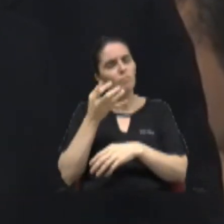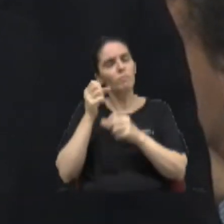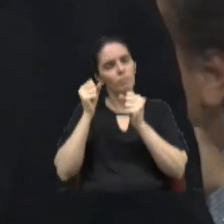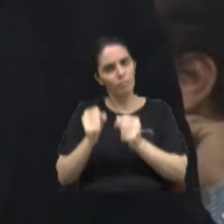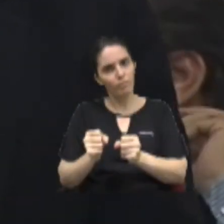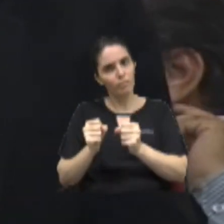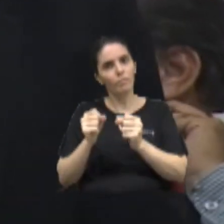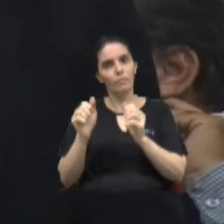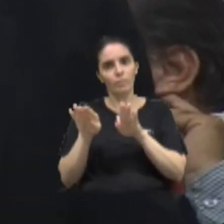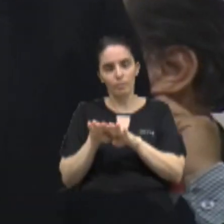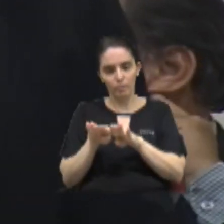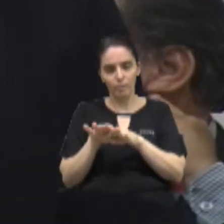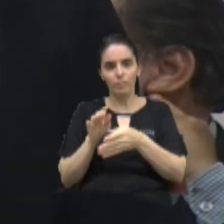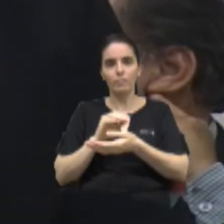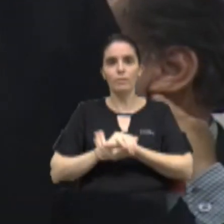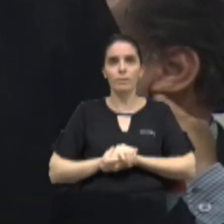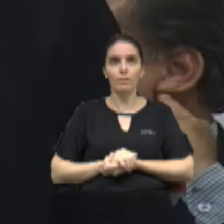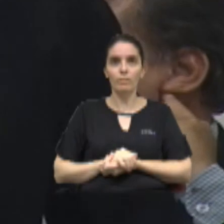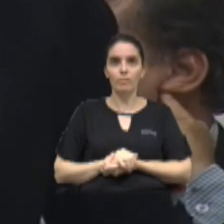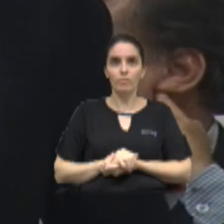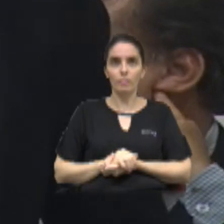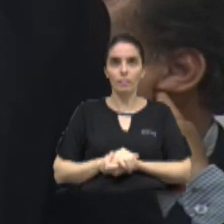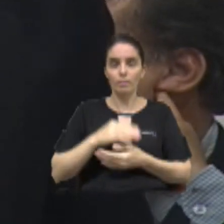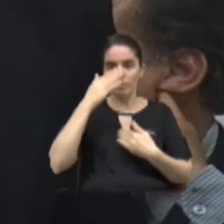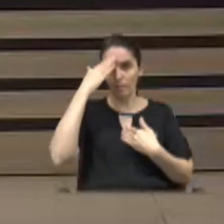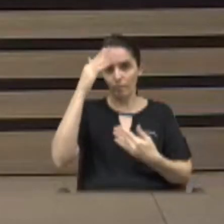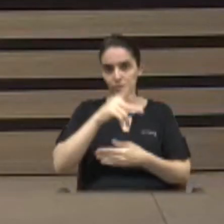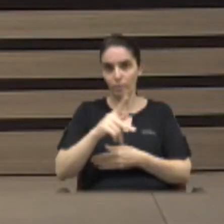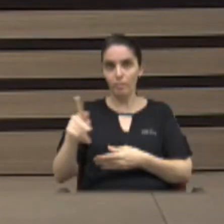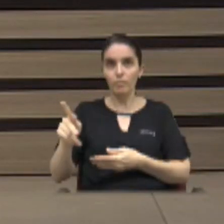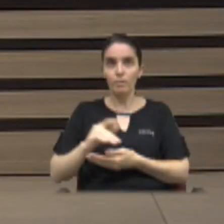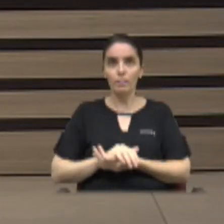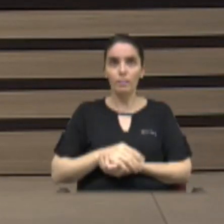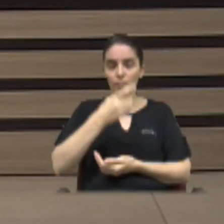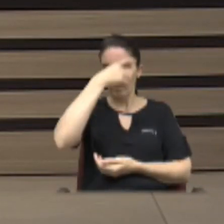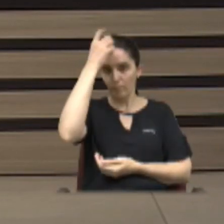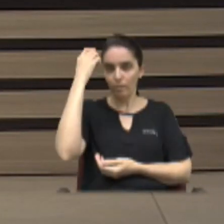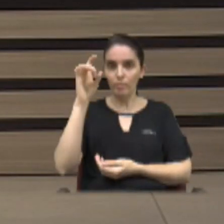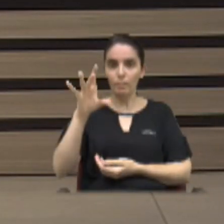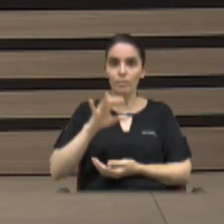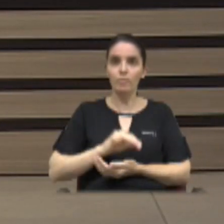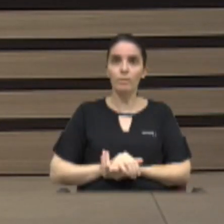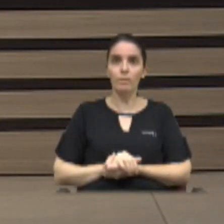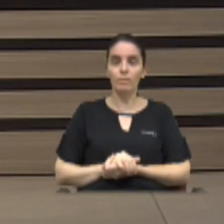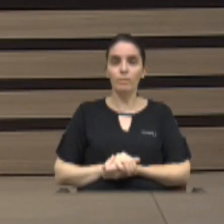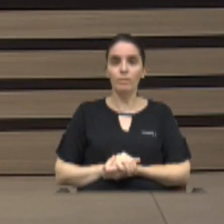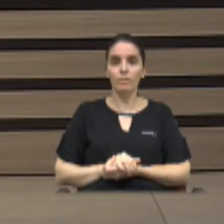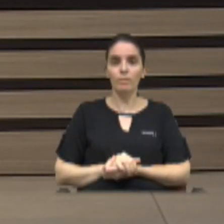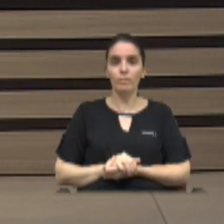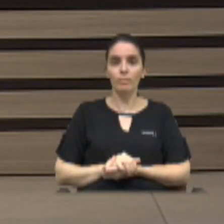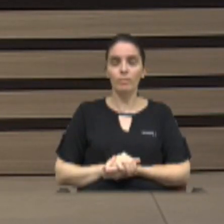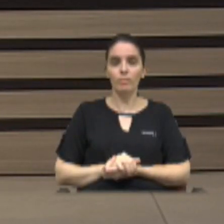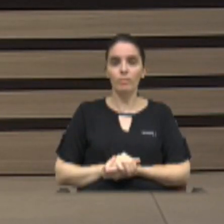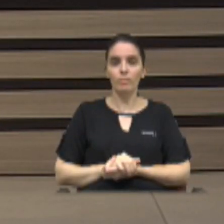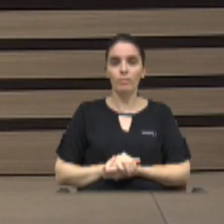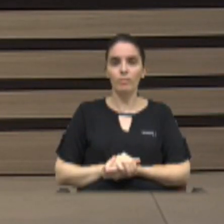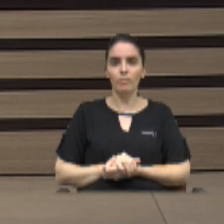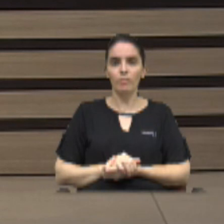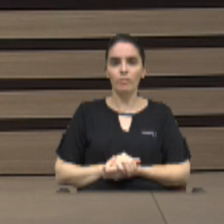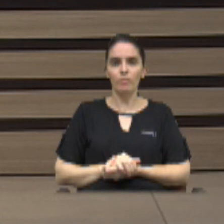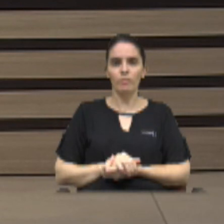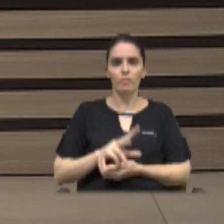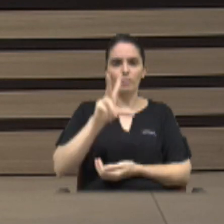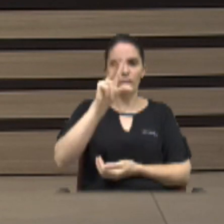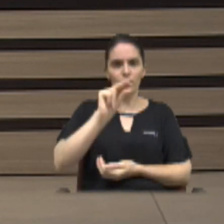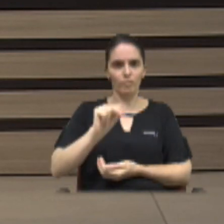aferição do Imetro será amanhã às 9 horas. Muito obrigado, senhor presidente. Marco Xavier. Acho que houve um equívoco aí do